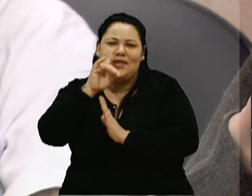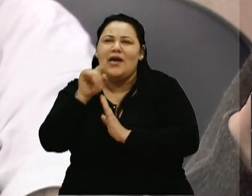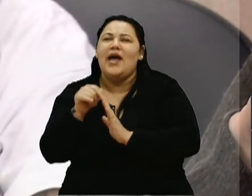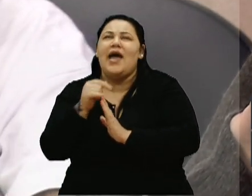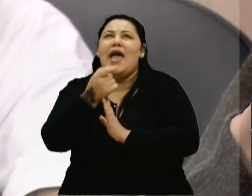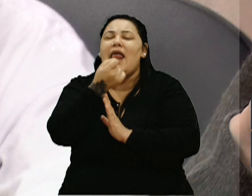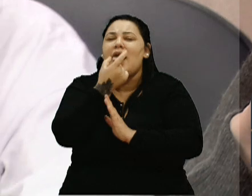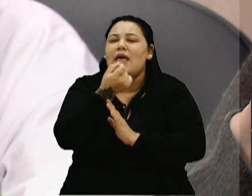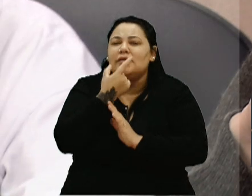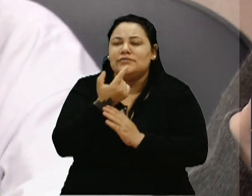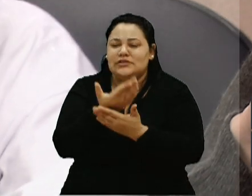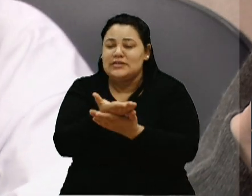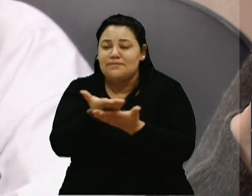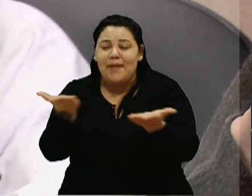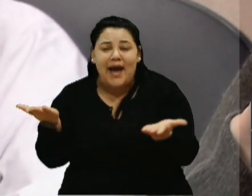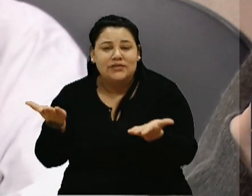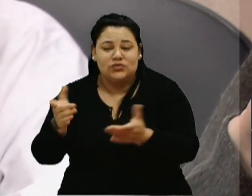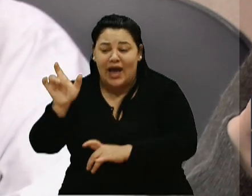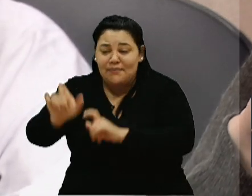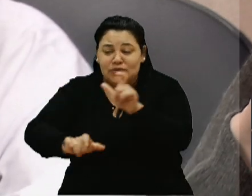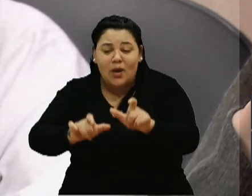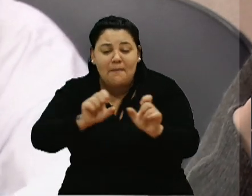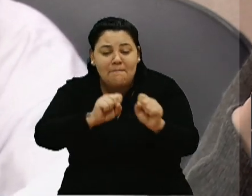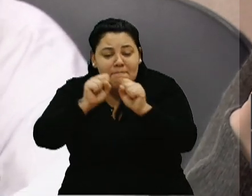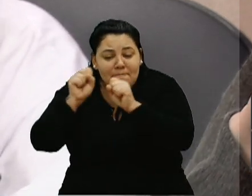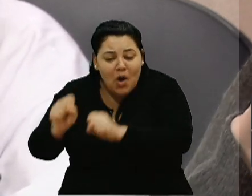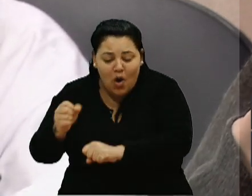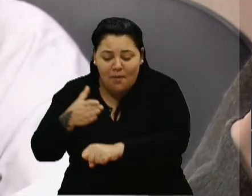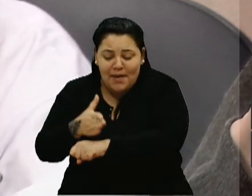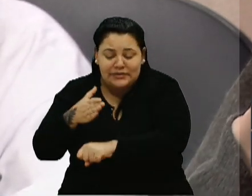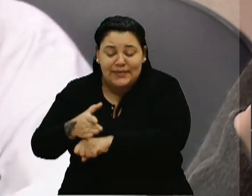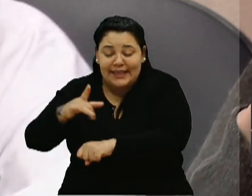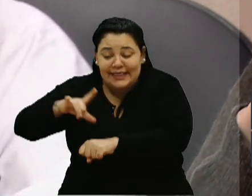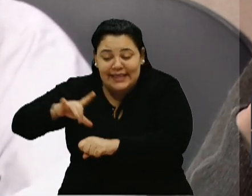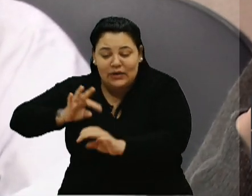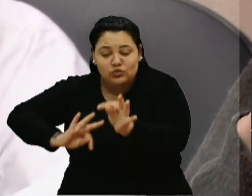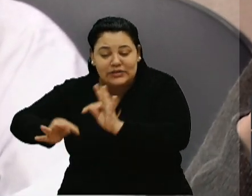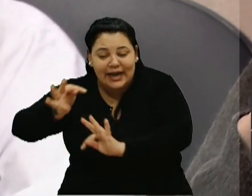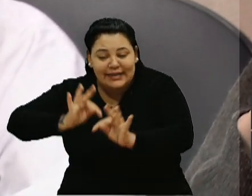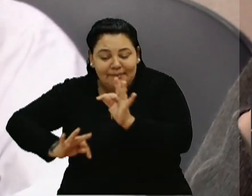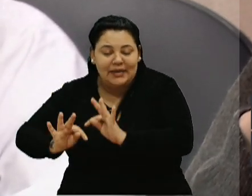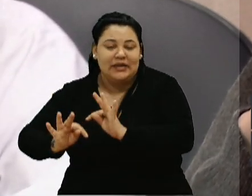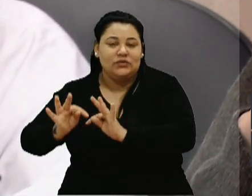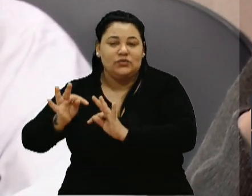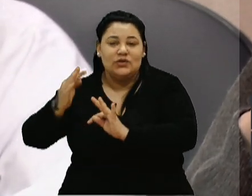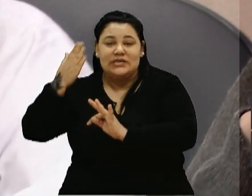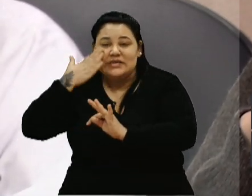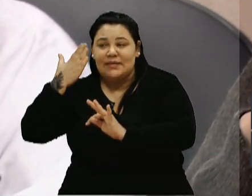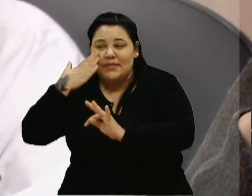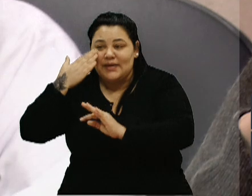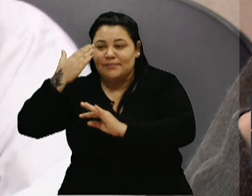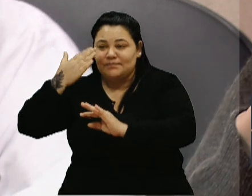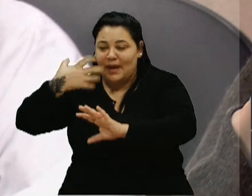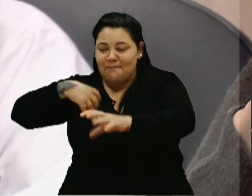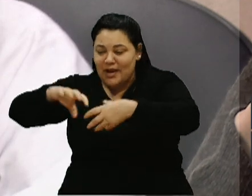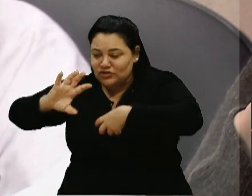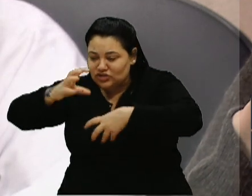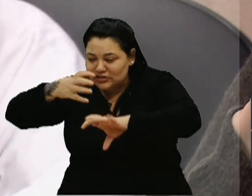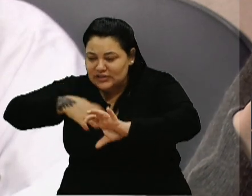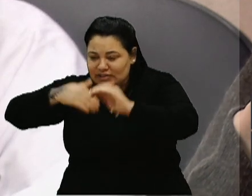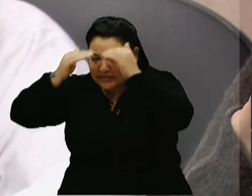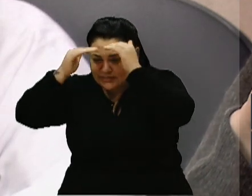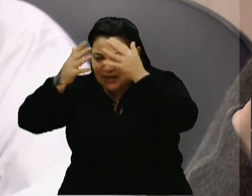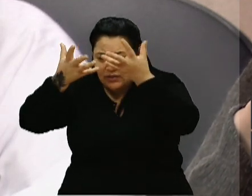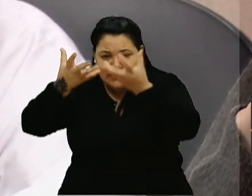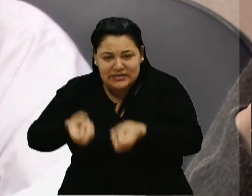falando de espaços onde as pessoas podem ter a sua individualidade, as suas diferenças aceitas e não